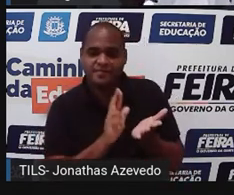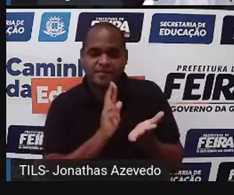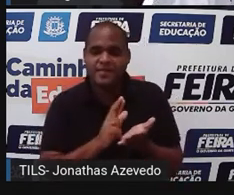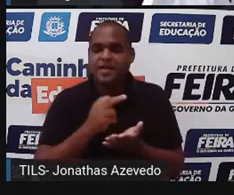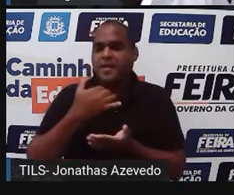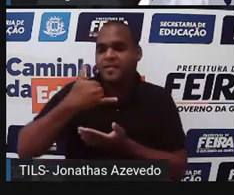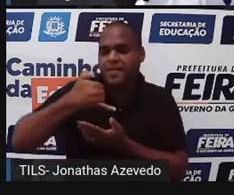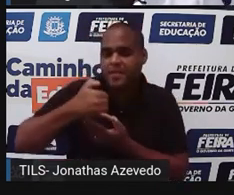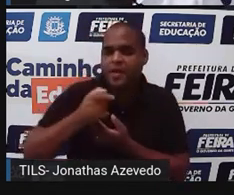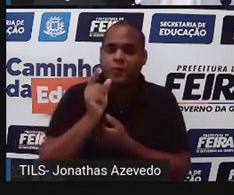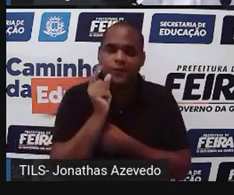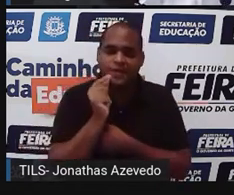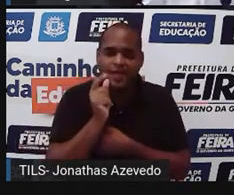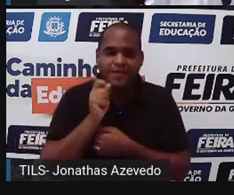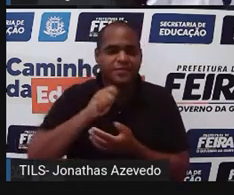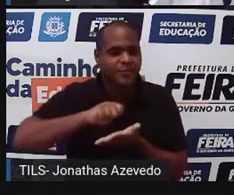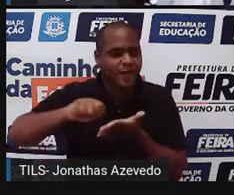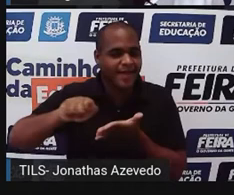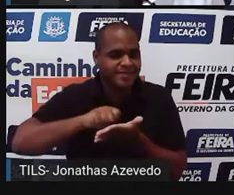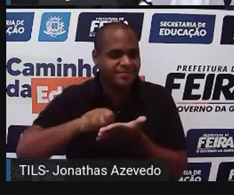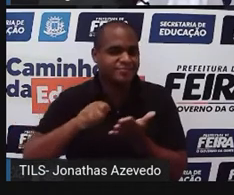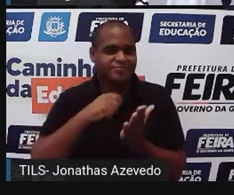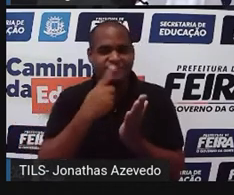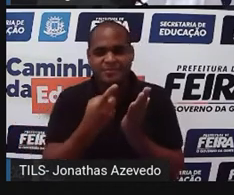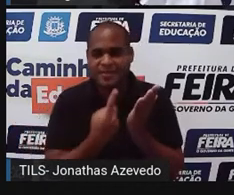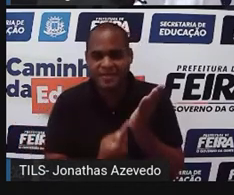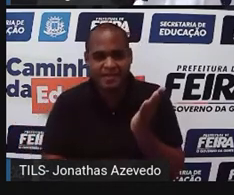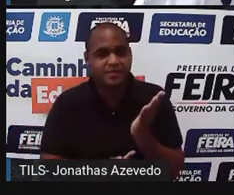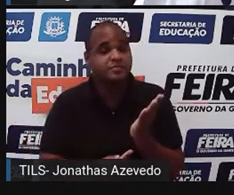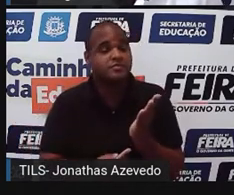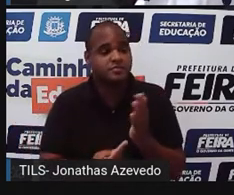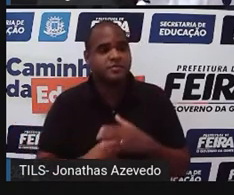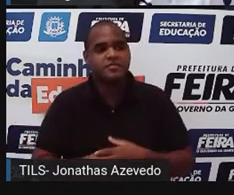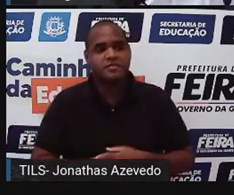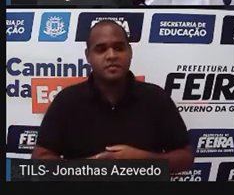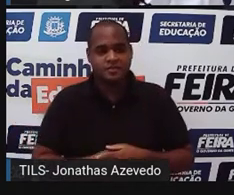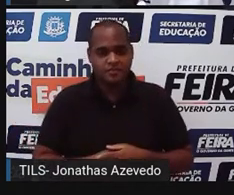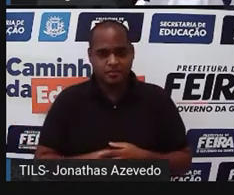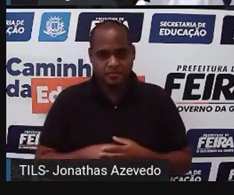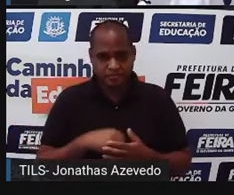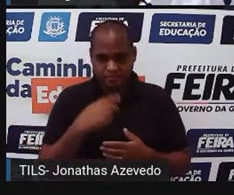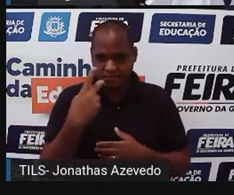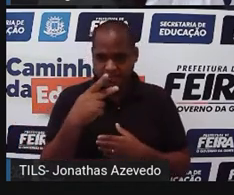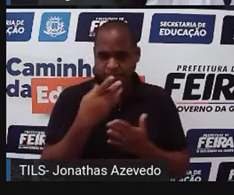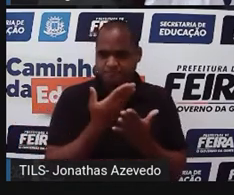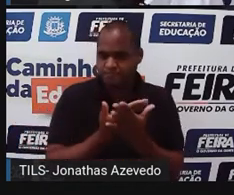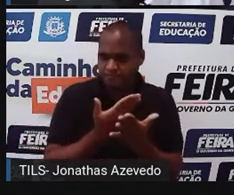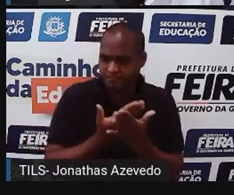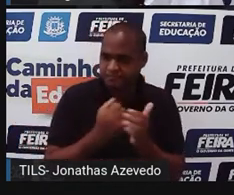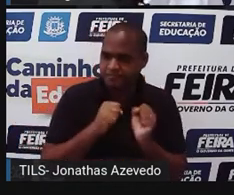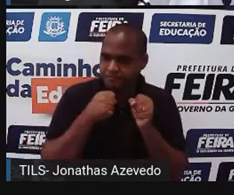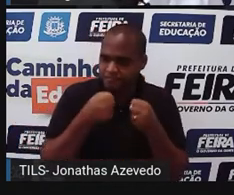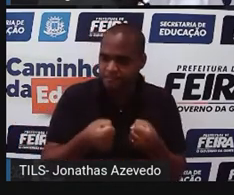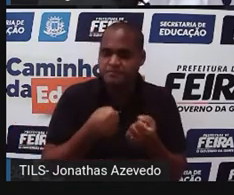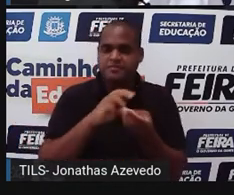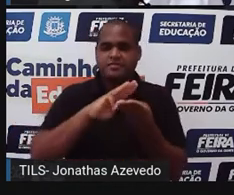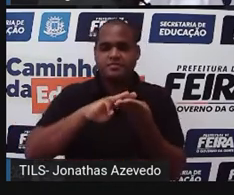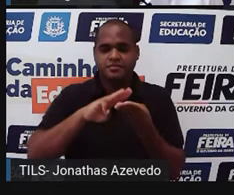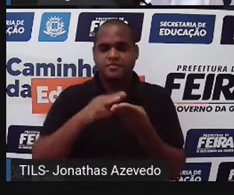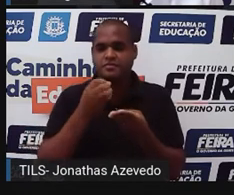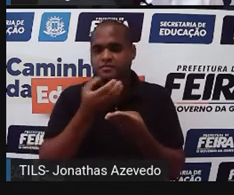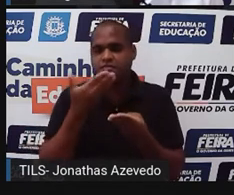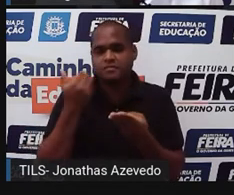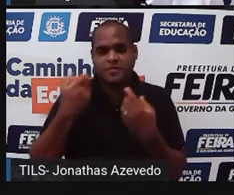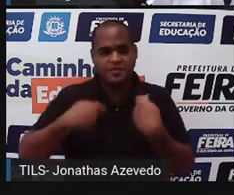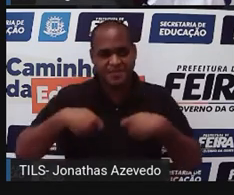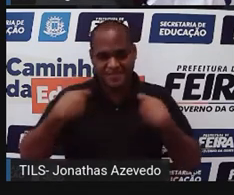caneta lápis borracha caderno porque tá estudar matemática a gente precisa desses